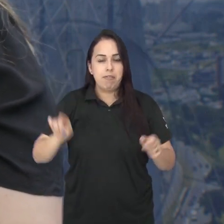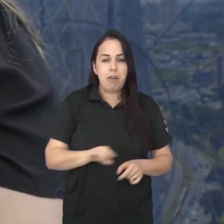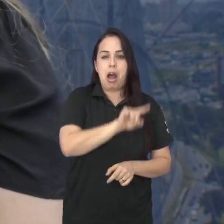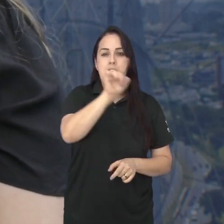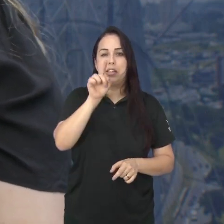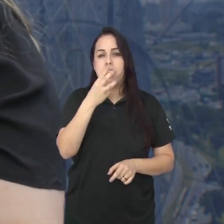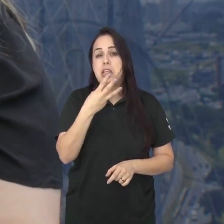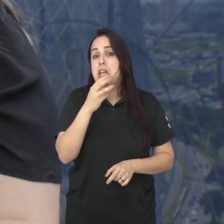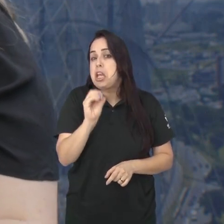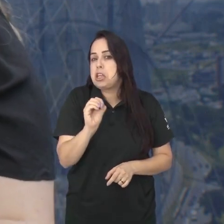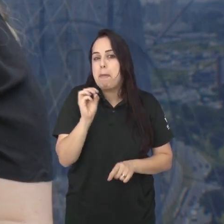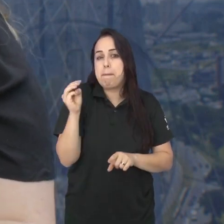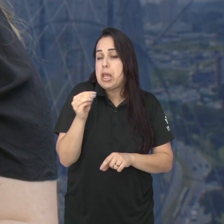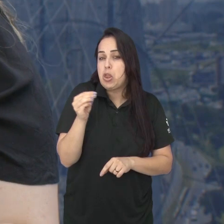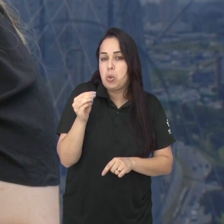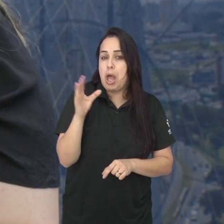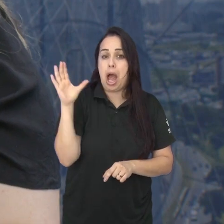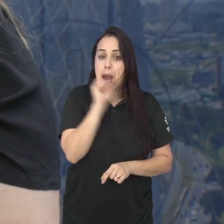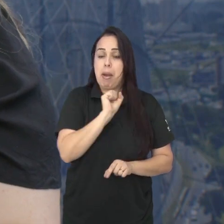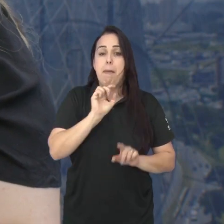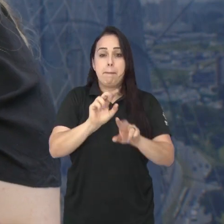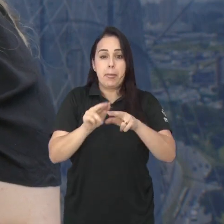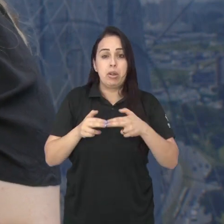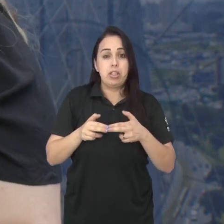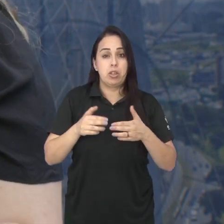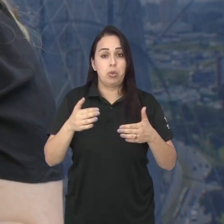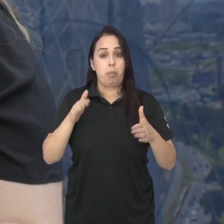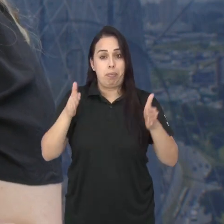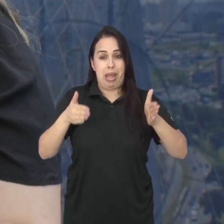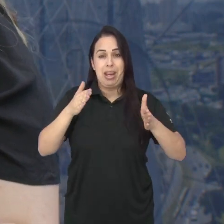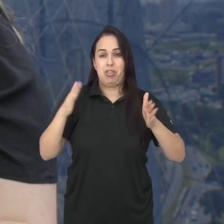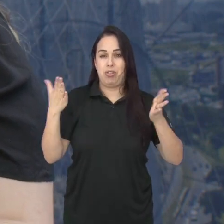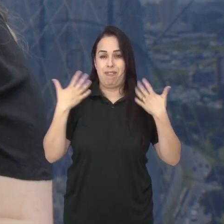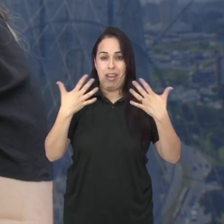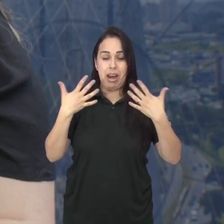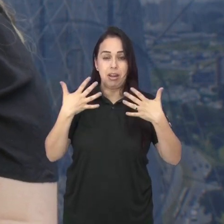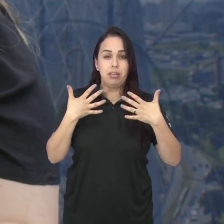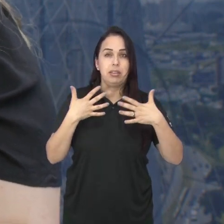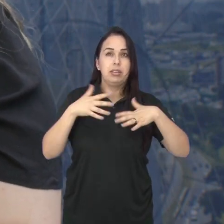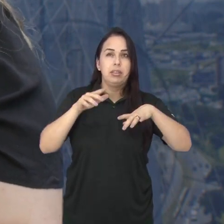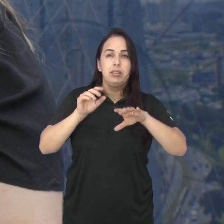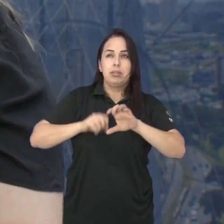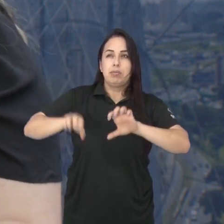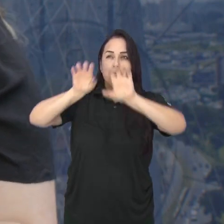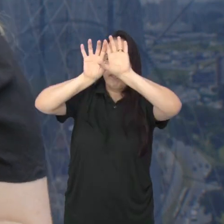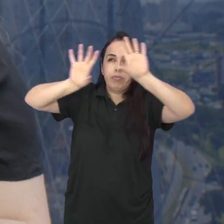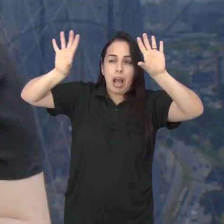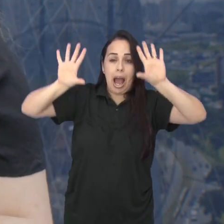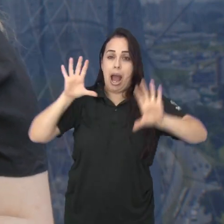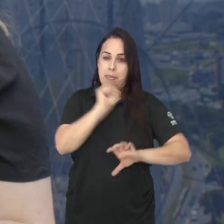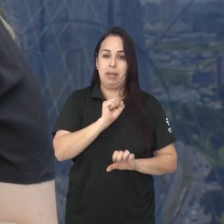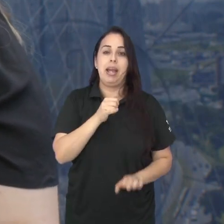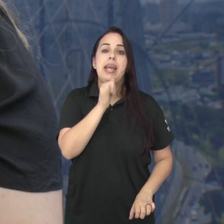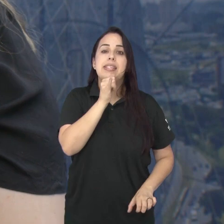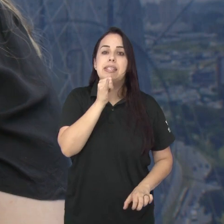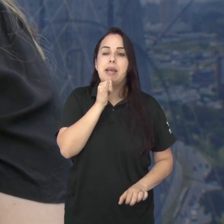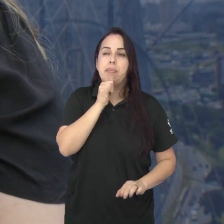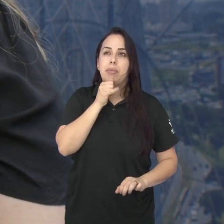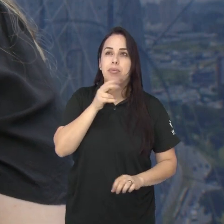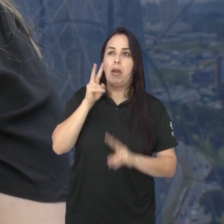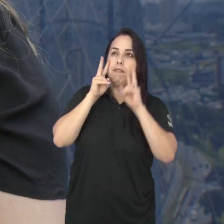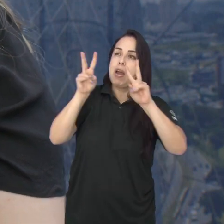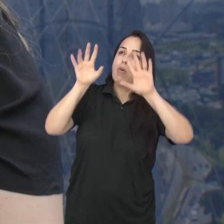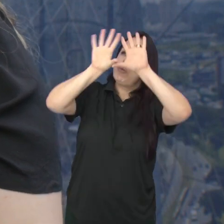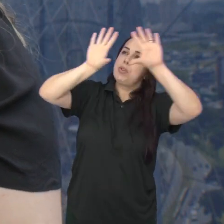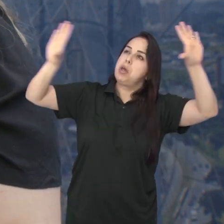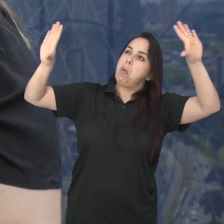de 15 a 30 minutos. Por isso que geralmente no verão a gente vê formações de nuvens muito rápidas. A gente olha para o céu,